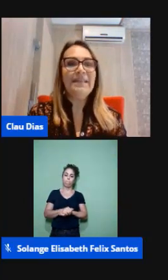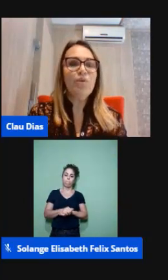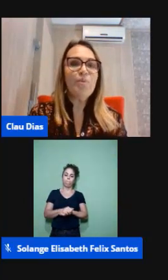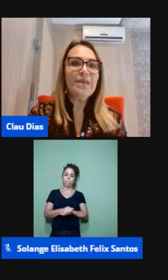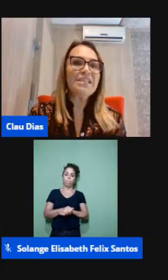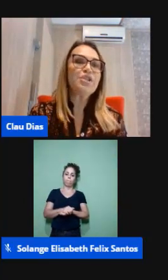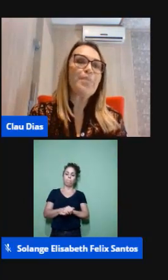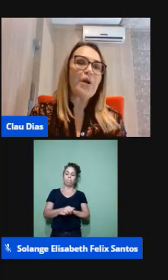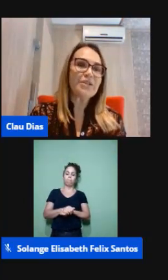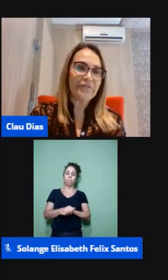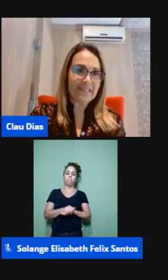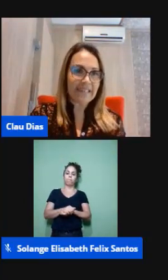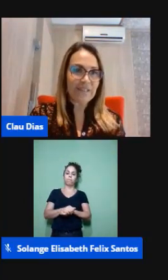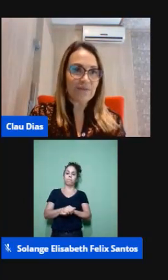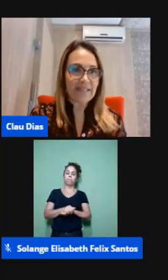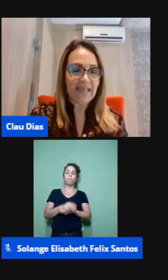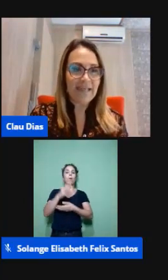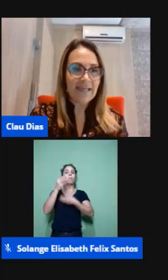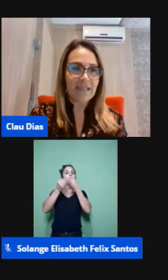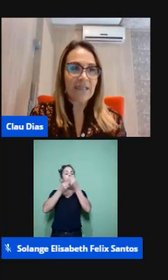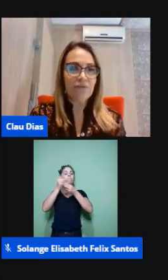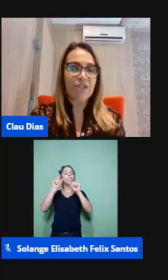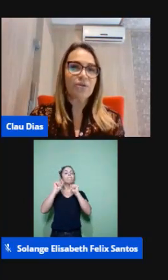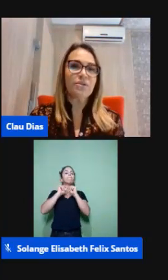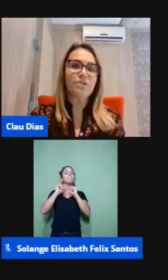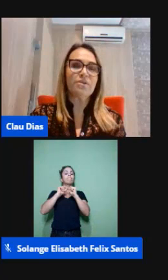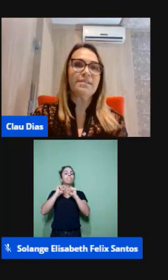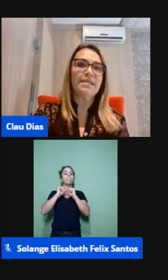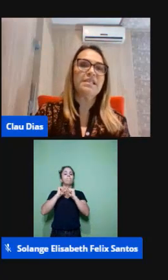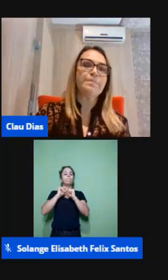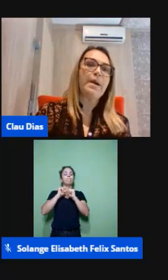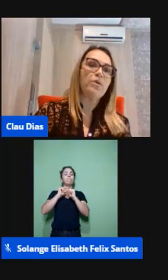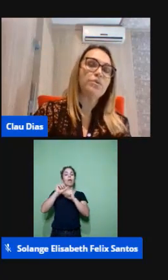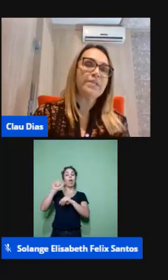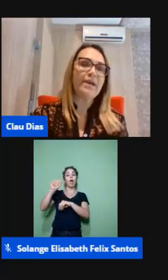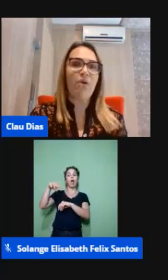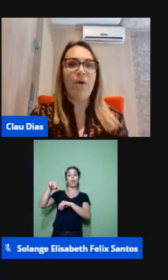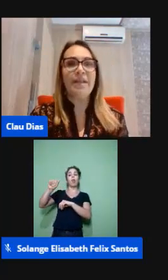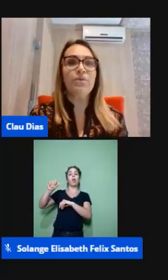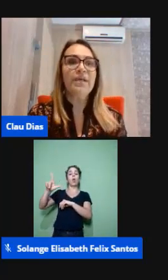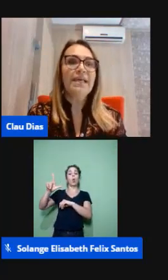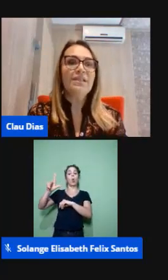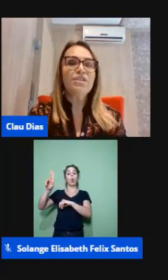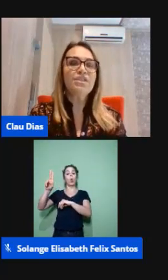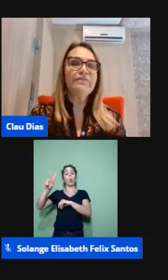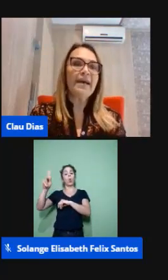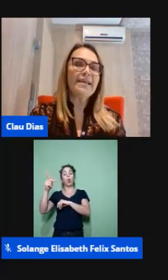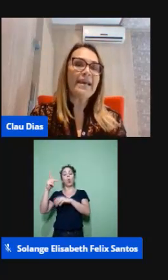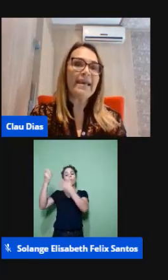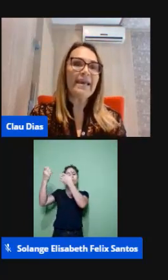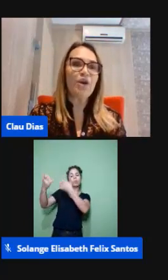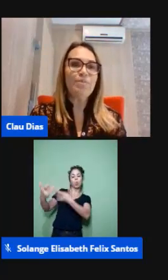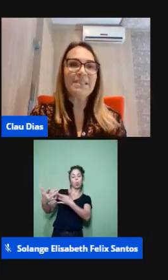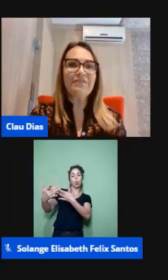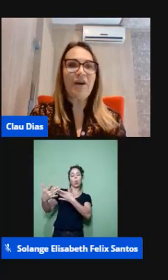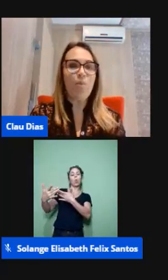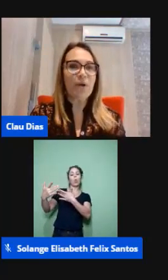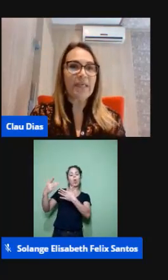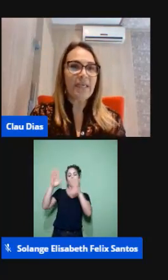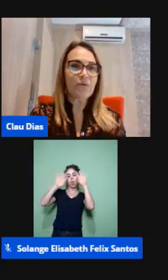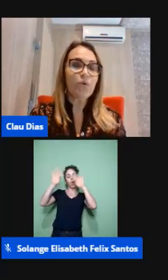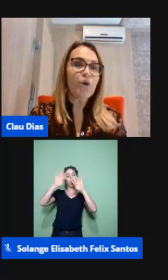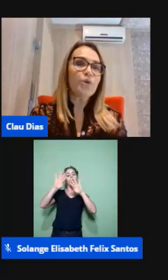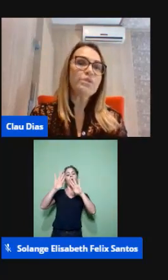Bom, então como que a gente pode fazer isso, né? A Ana Lu já trouxe todo esse respaldo teórico, então a gente vai